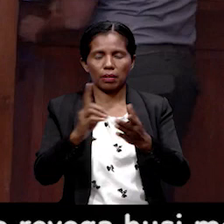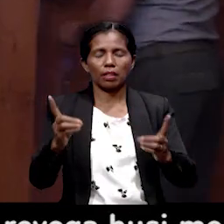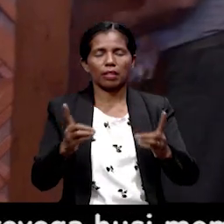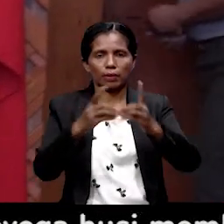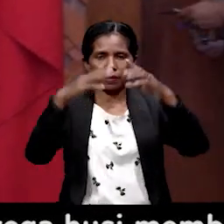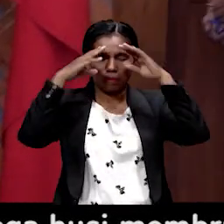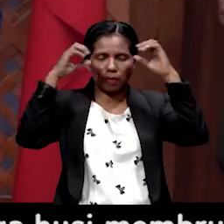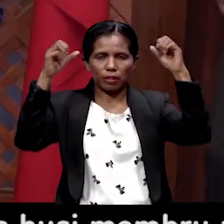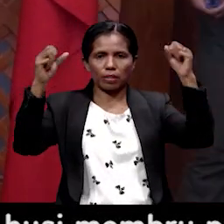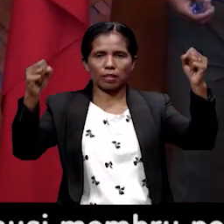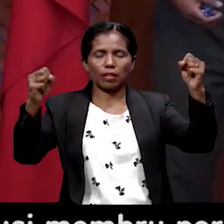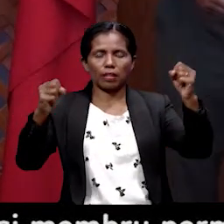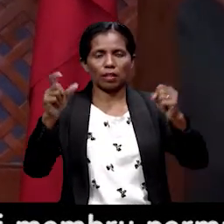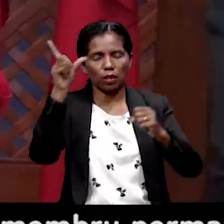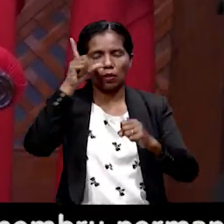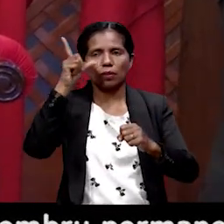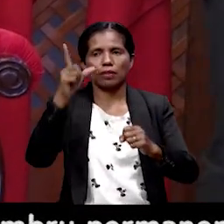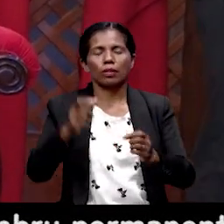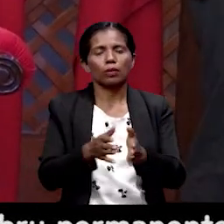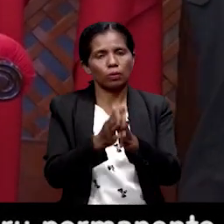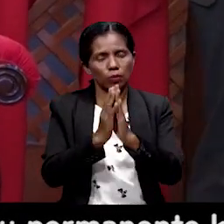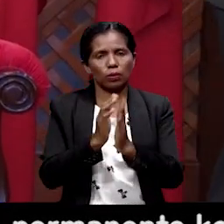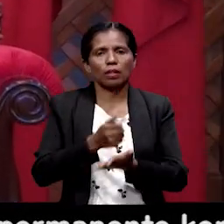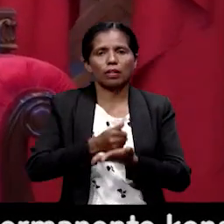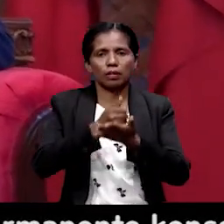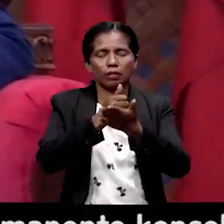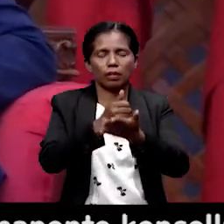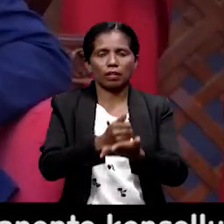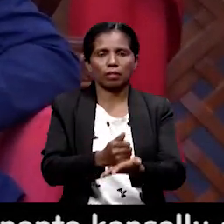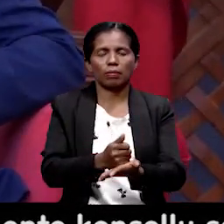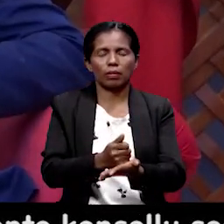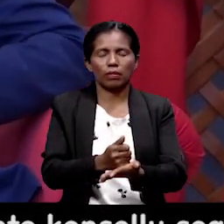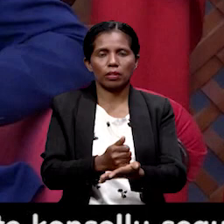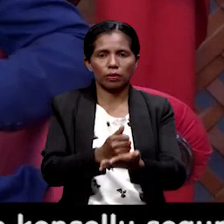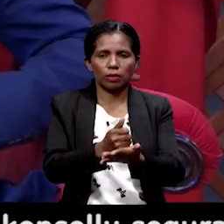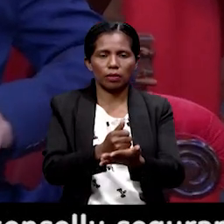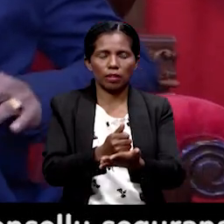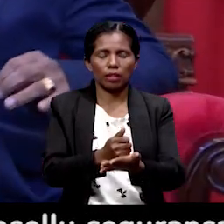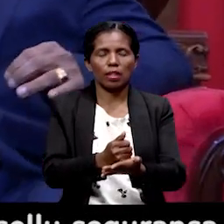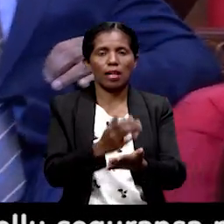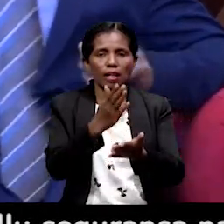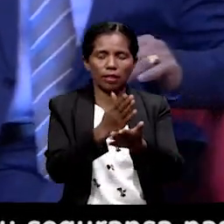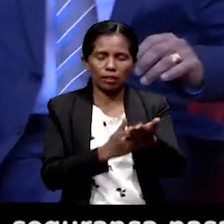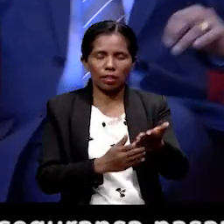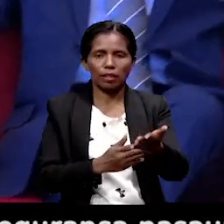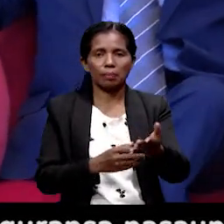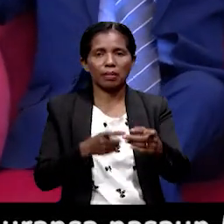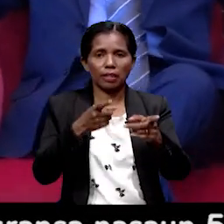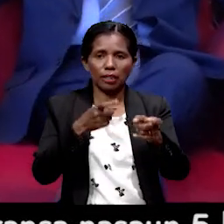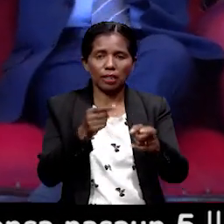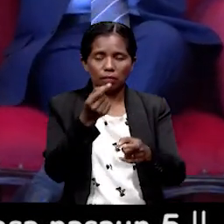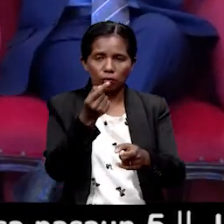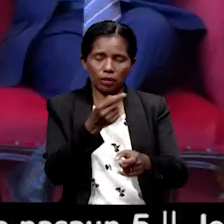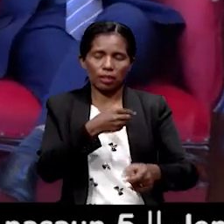República Francisco Guterres Lugolo, onde o sua ajuda a tu facilita tratamento baquilat musan nebeto ohin loron se